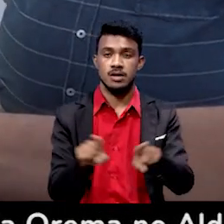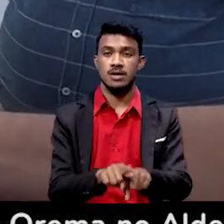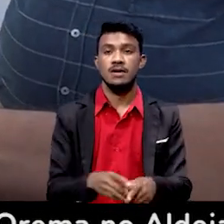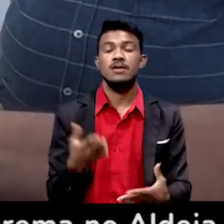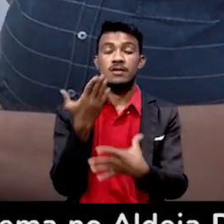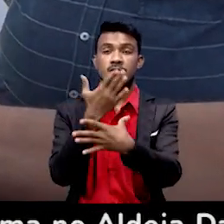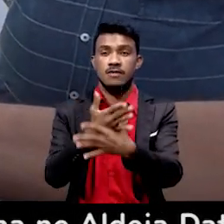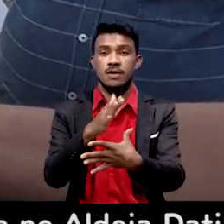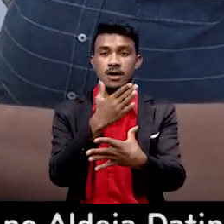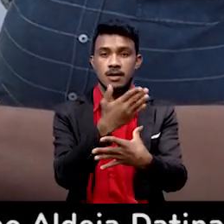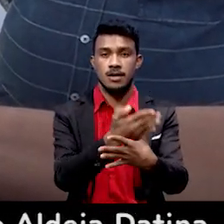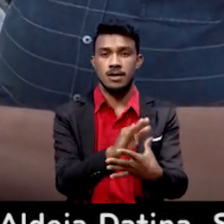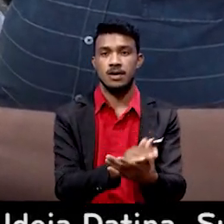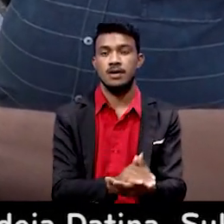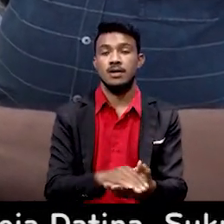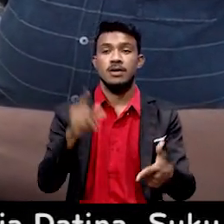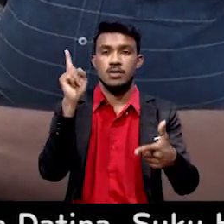a dose rua.